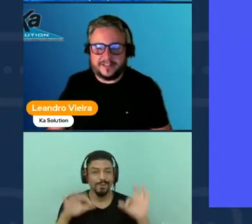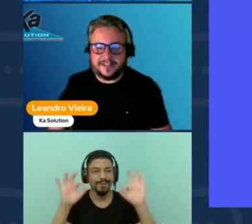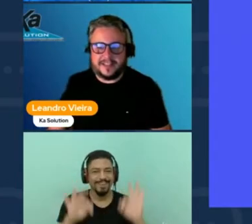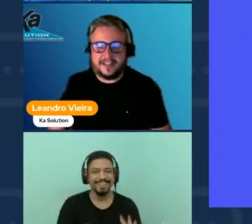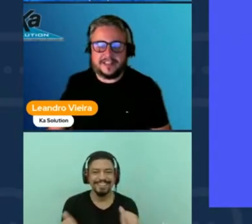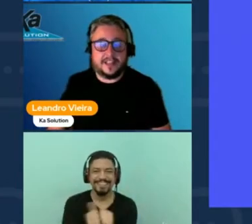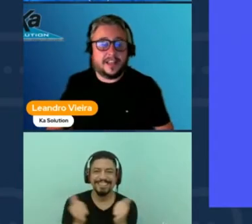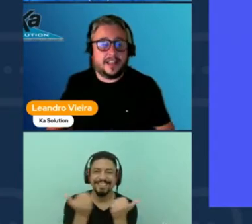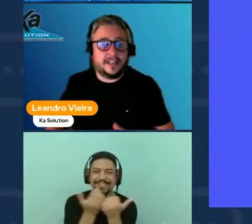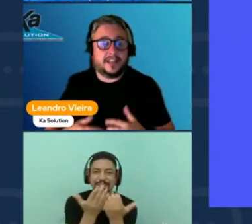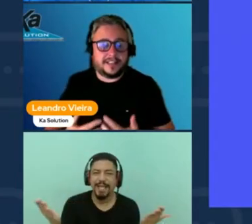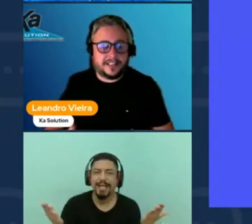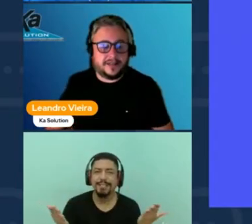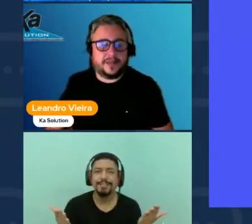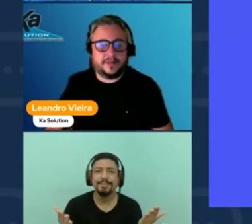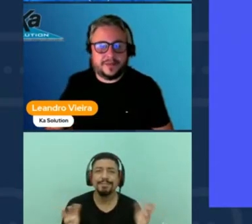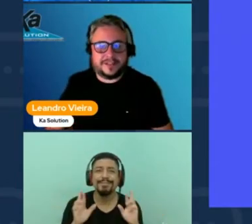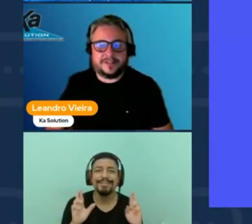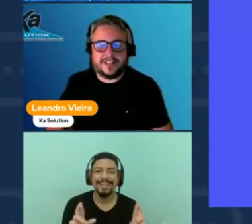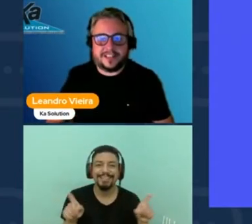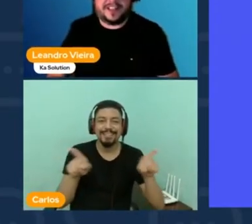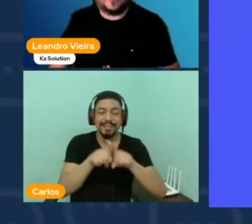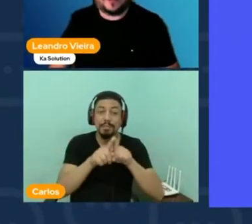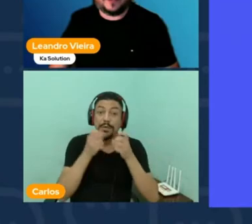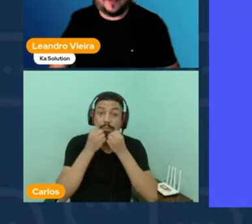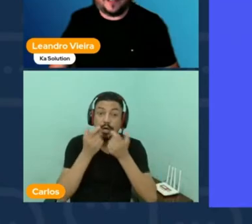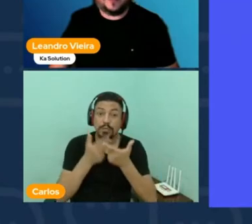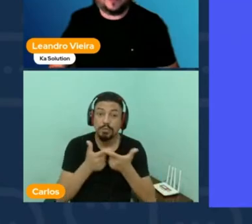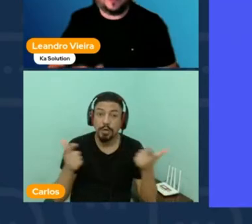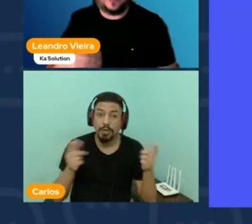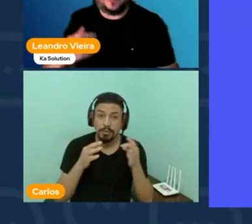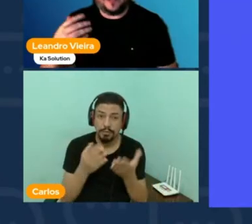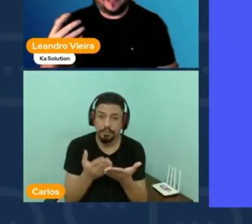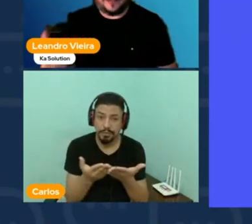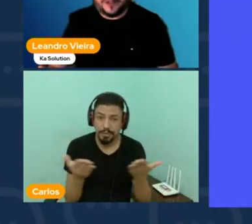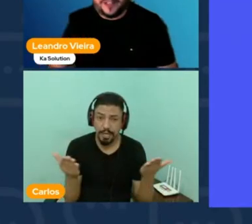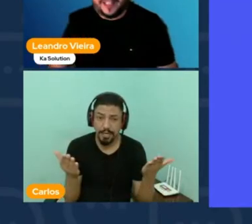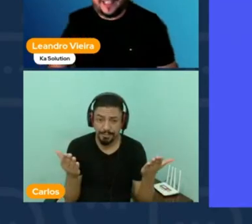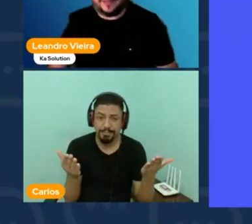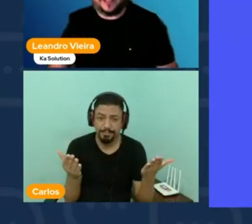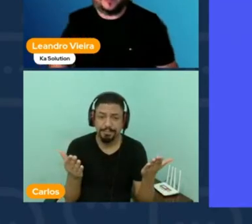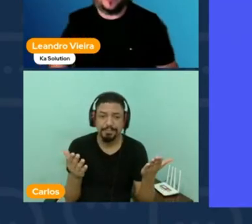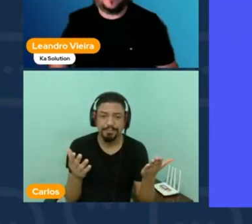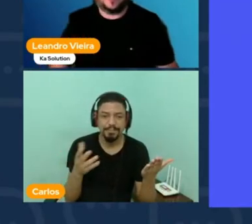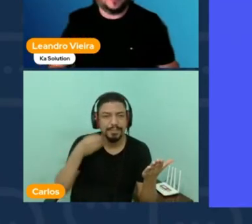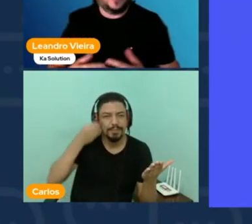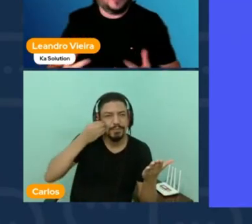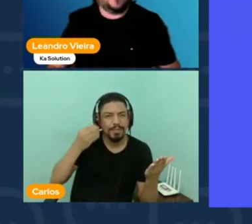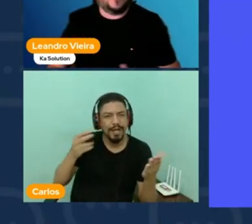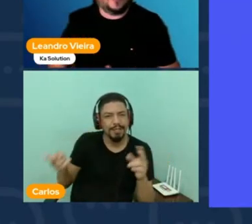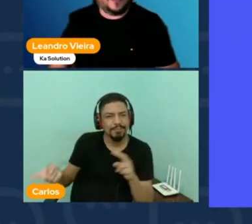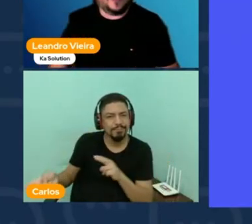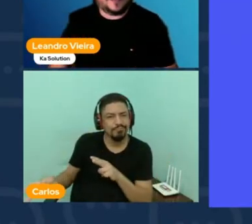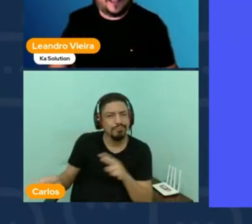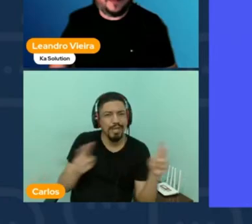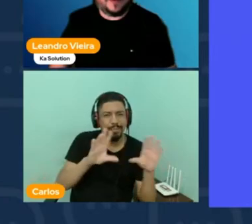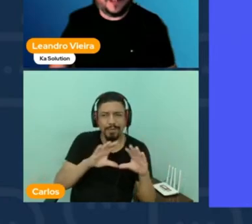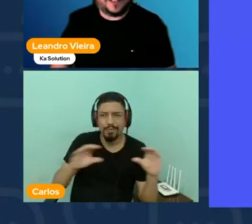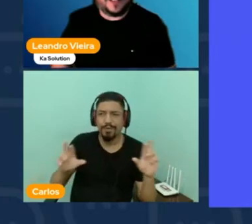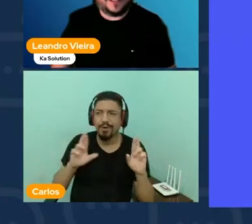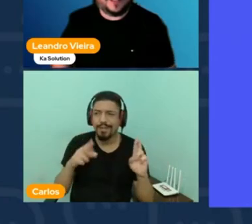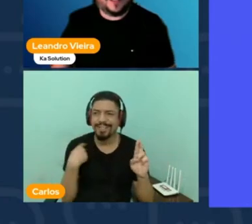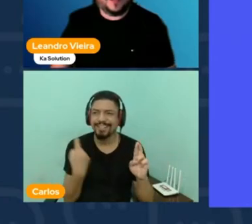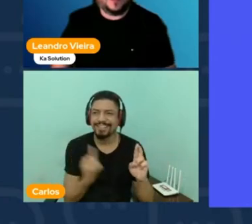estar com vocês e desejar também boa sorte aí ao pessoal, né, na sua jornada para a nuvem, e contem aí sempre